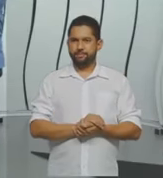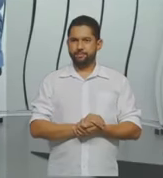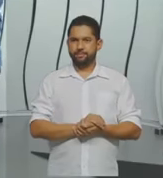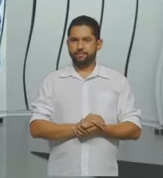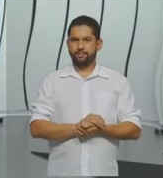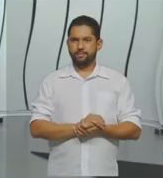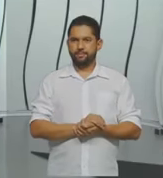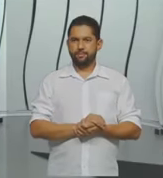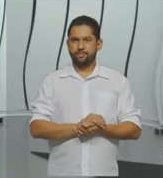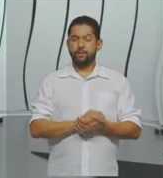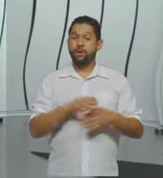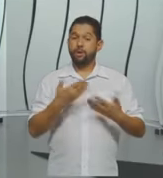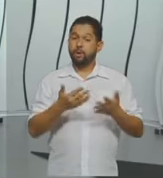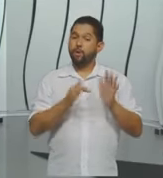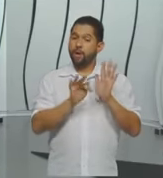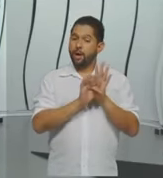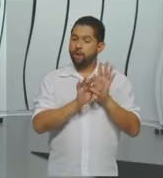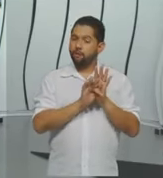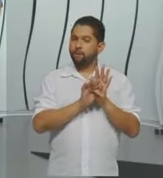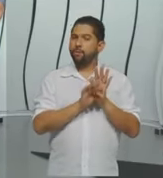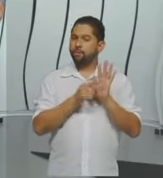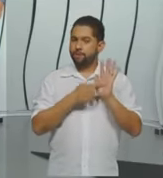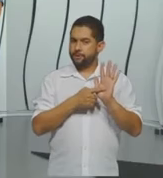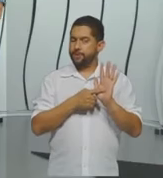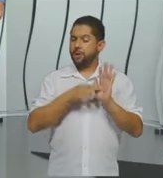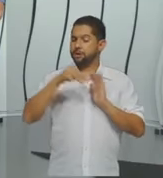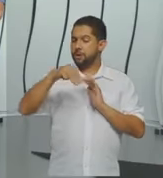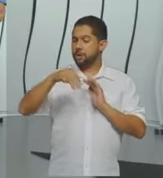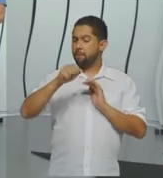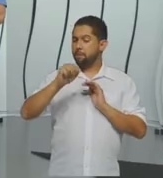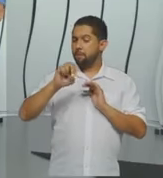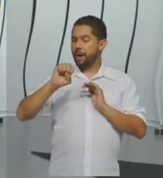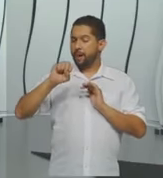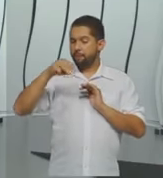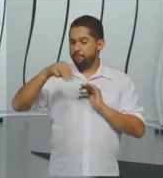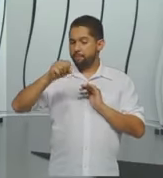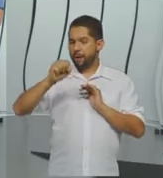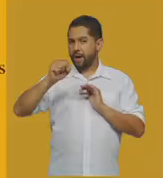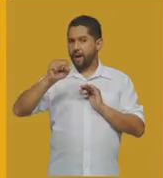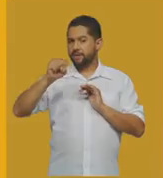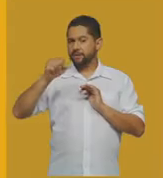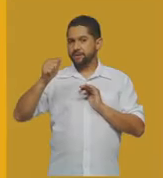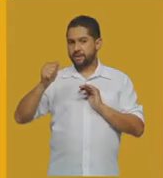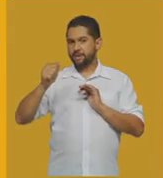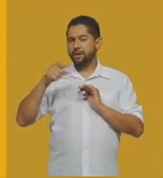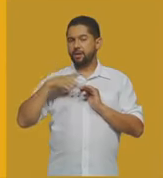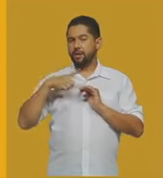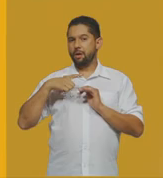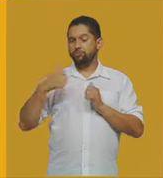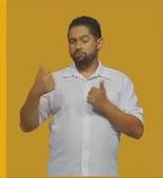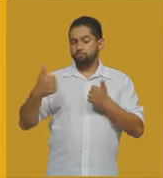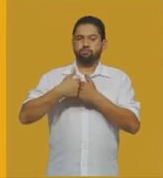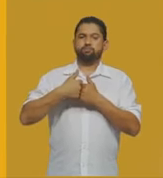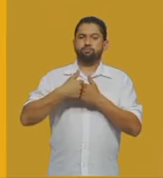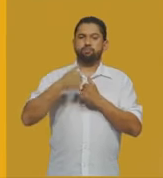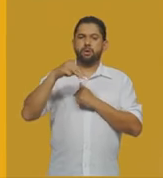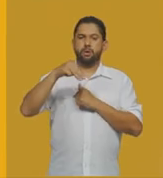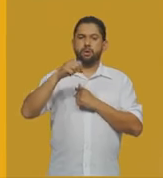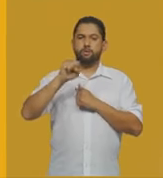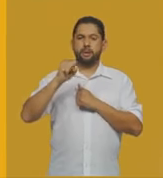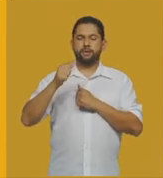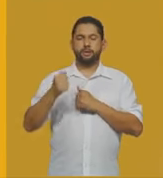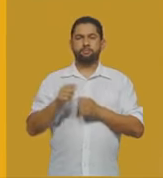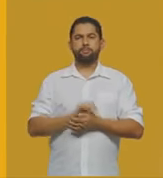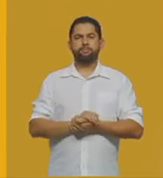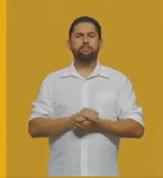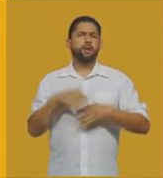aqui é a nossa fórmula para falarmos de massa atrair massa. E para finalizar, nós podemos pegar essas ideias que